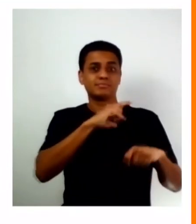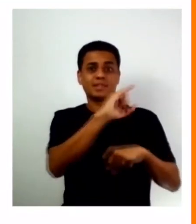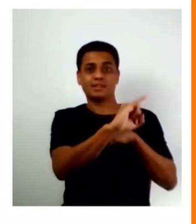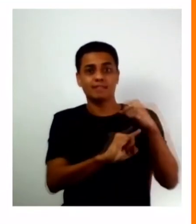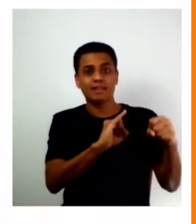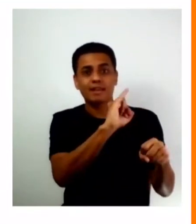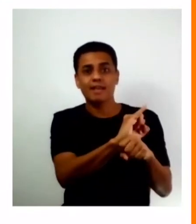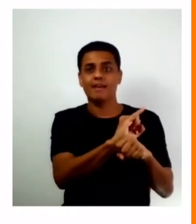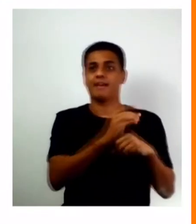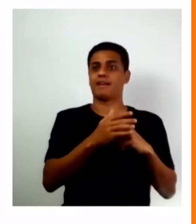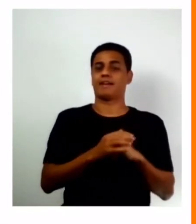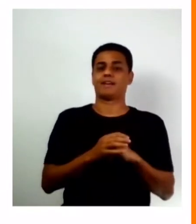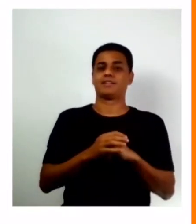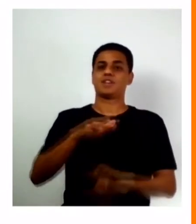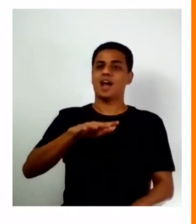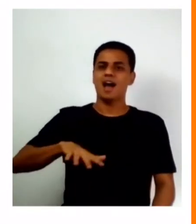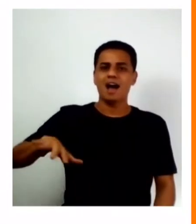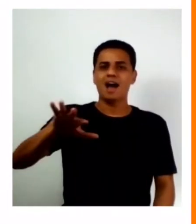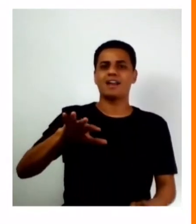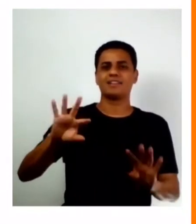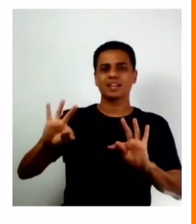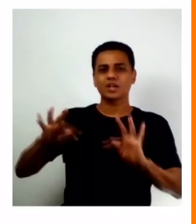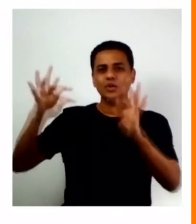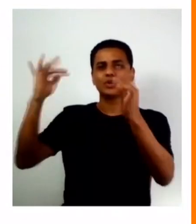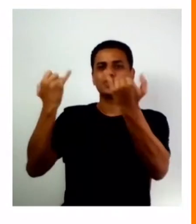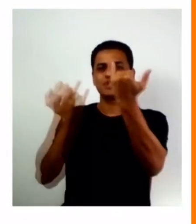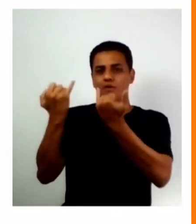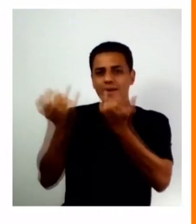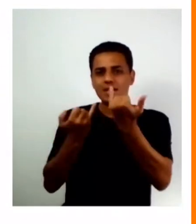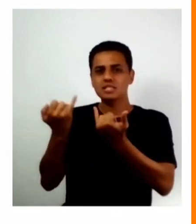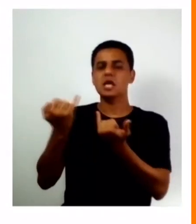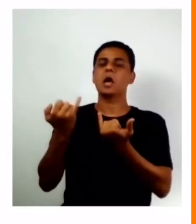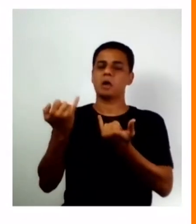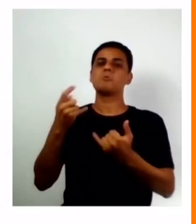e cerrar este curso.